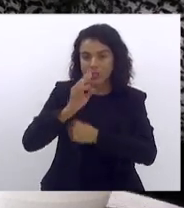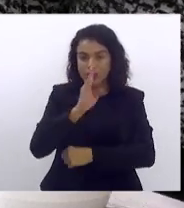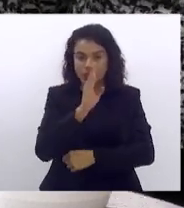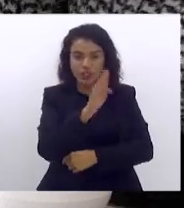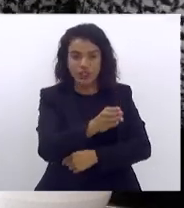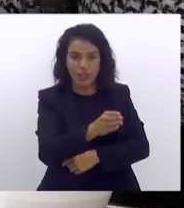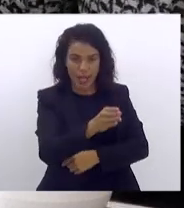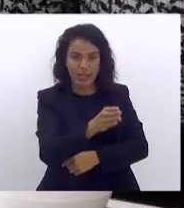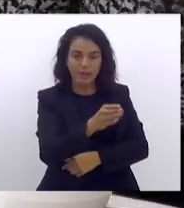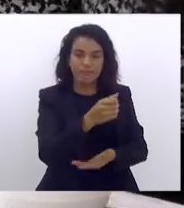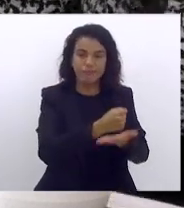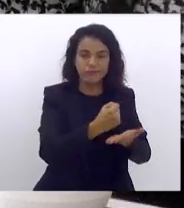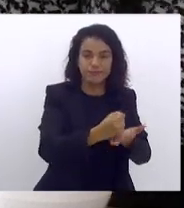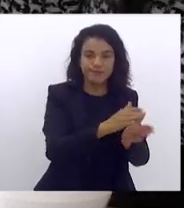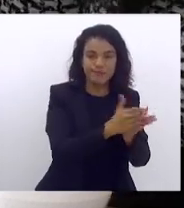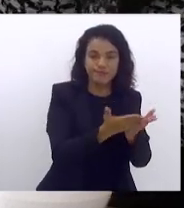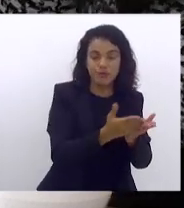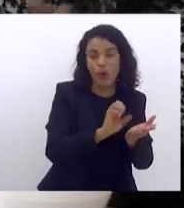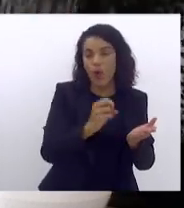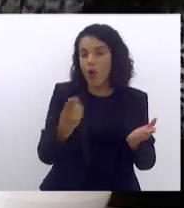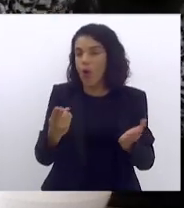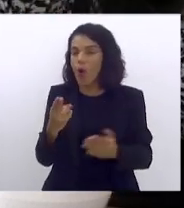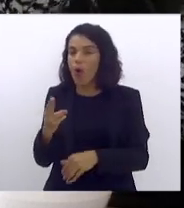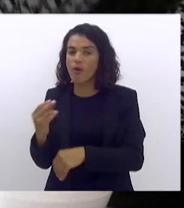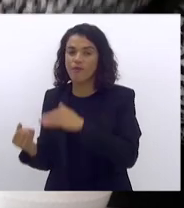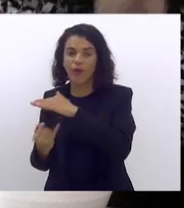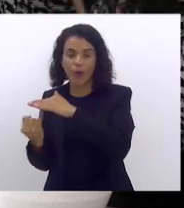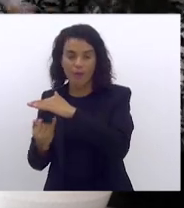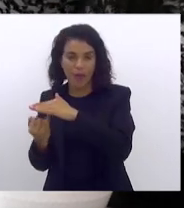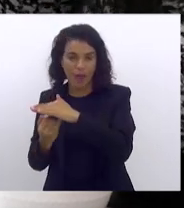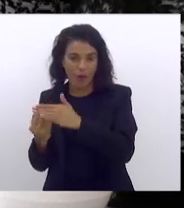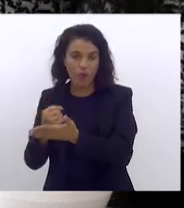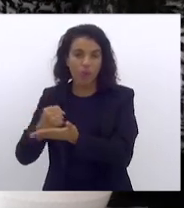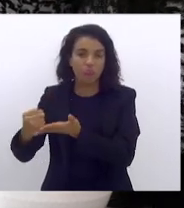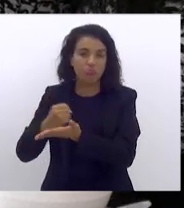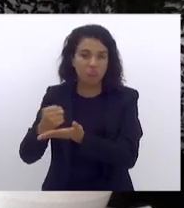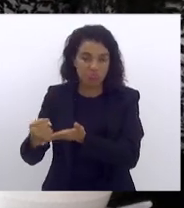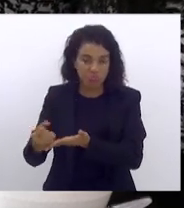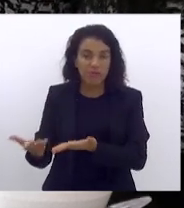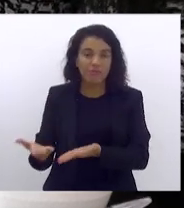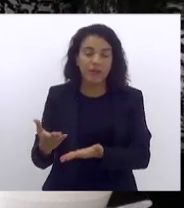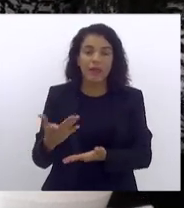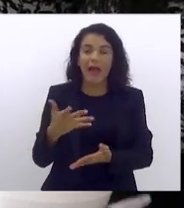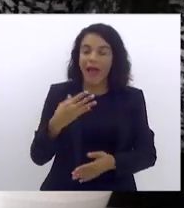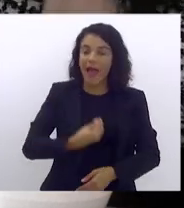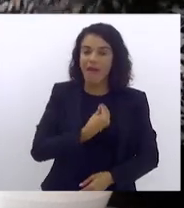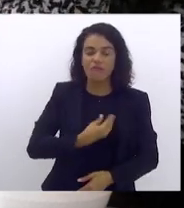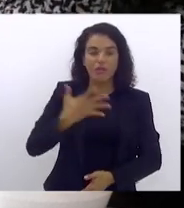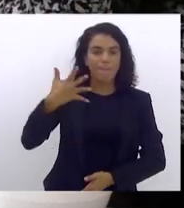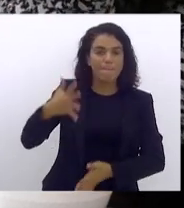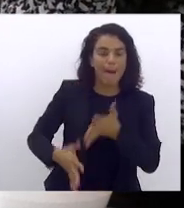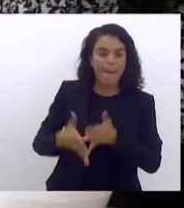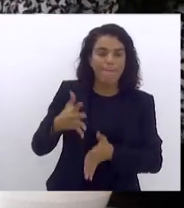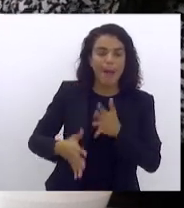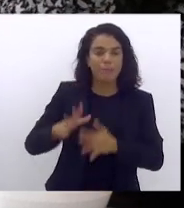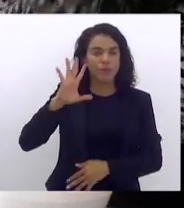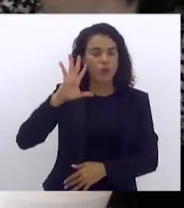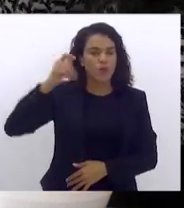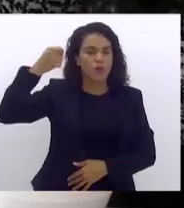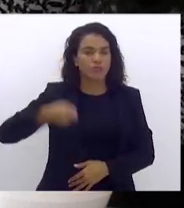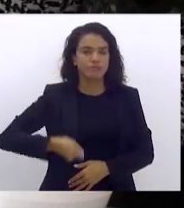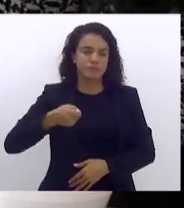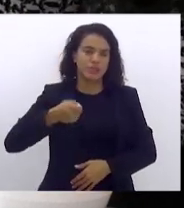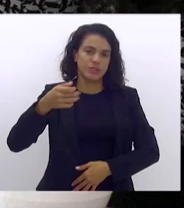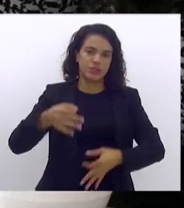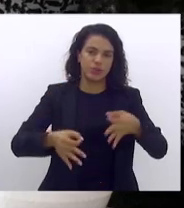direta ou indireta, estão tendo as suas vidas impactadas por essa decisão judicial,